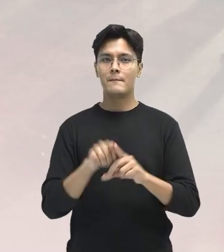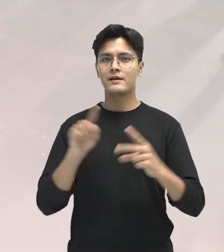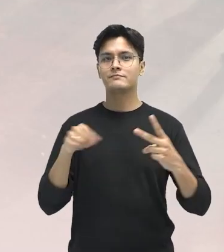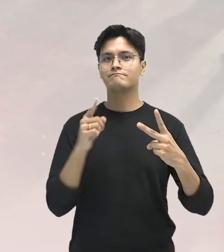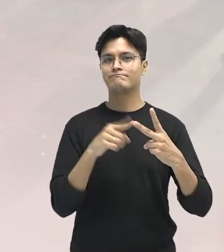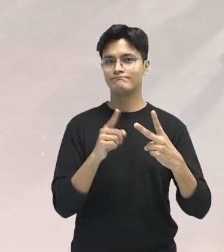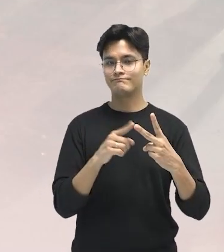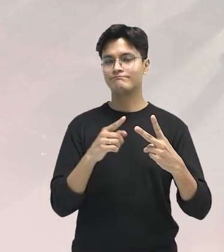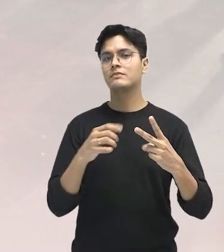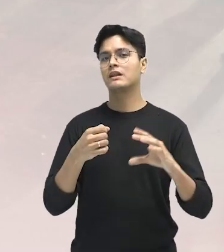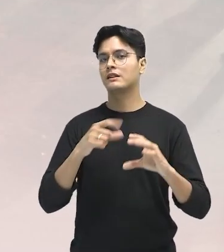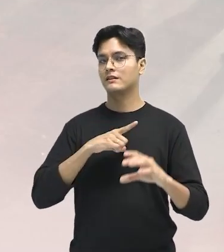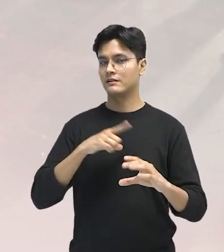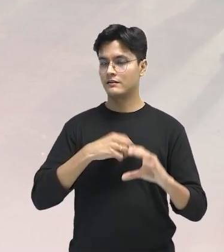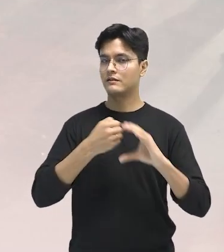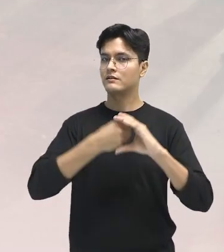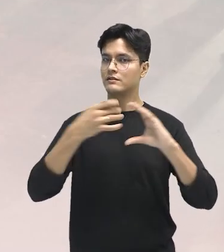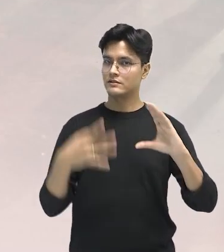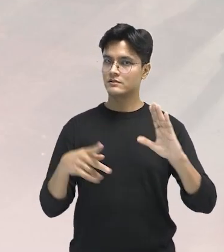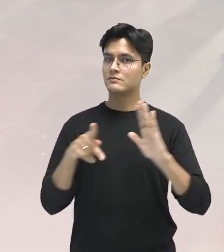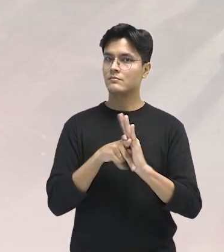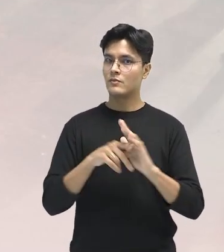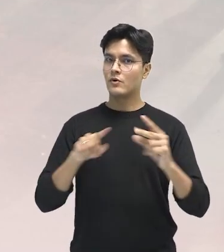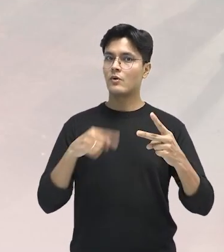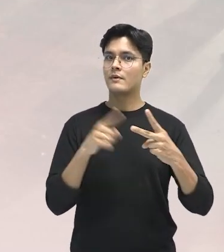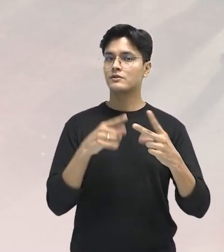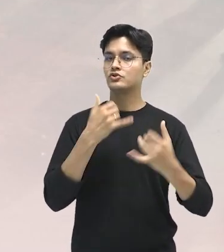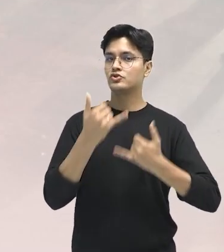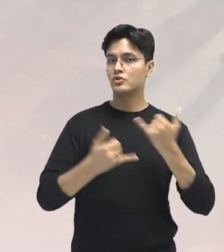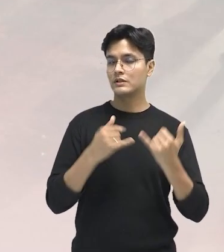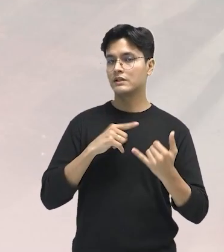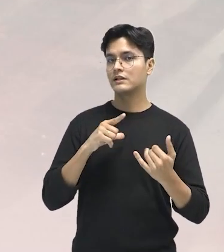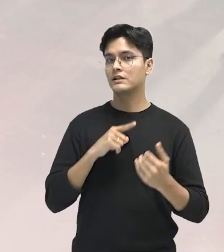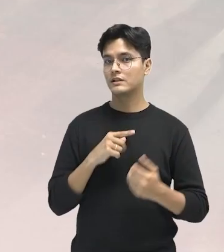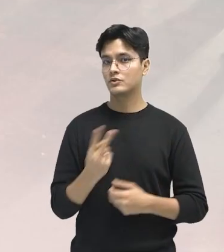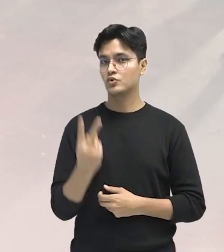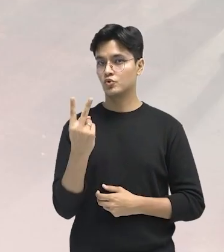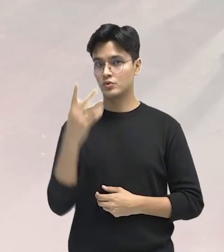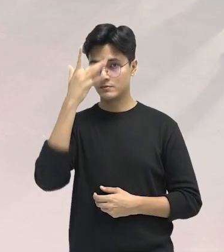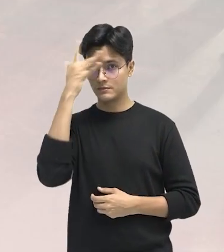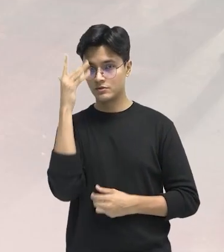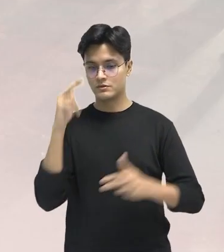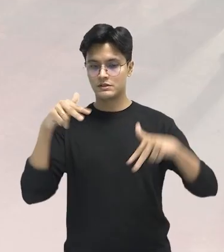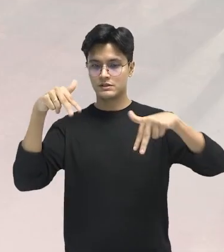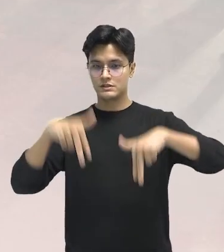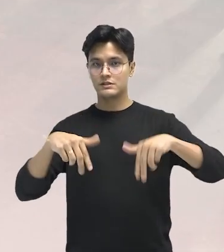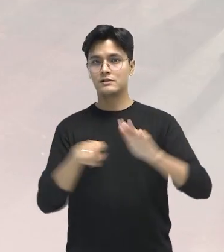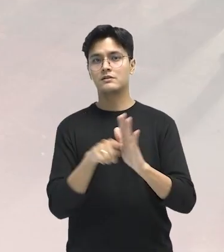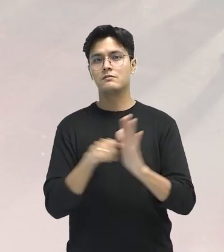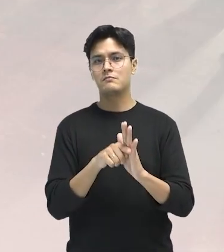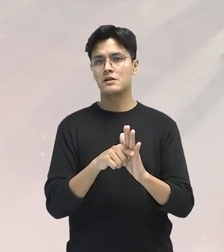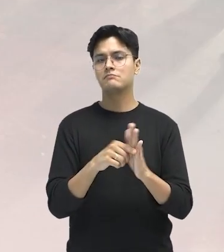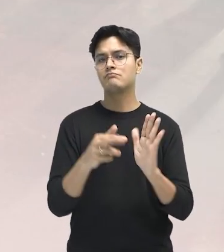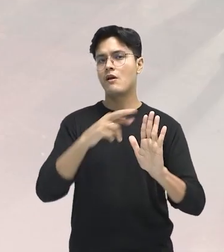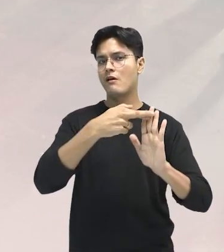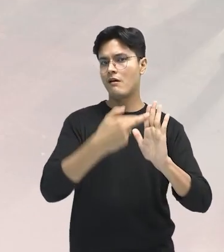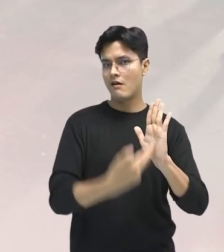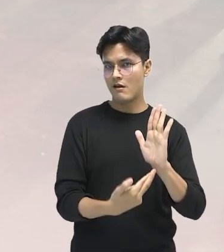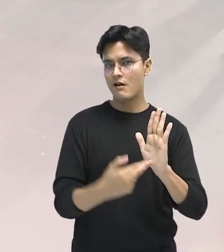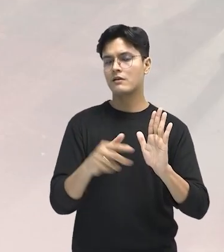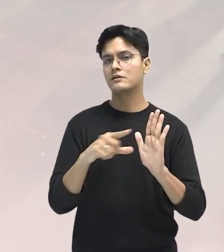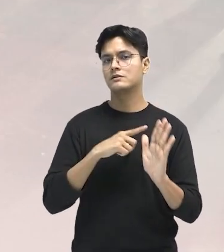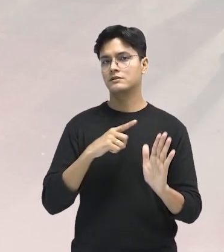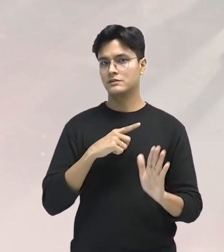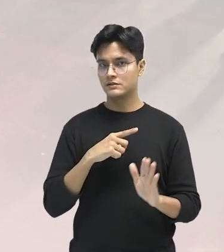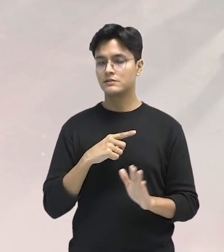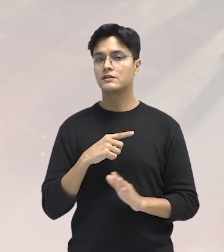jogo, né? Tem características do jogo, porque nós temos aí 2 jogadores, nós temos algumas regras que devem ser seguidas